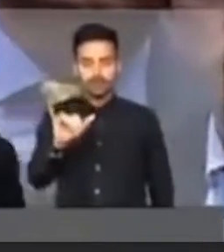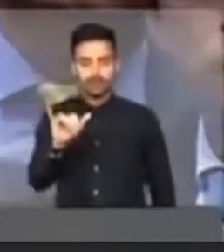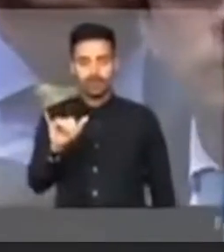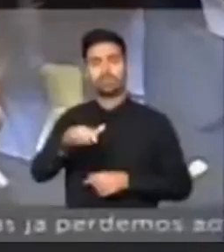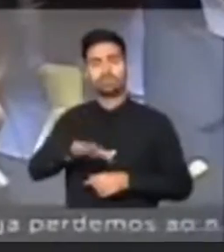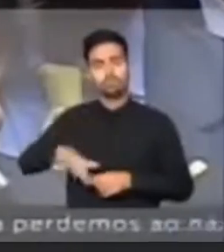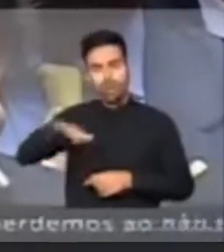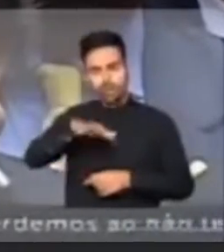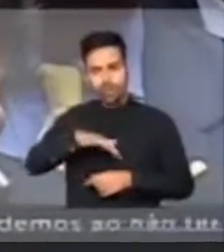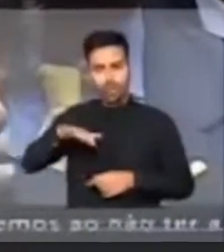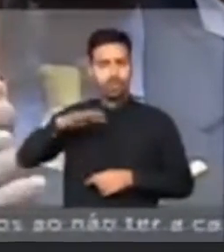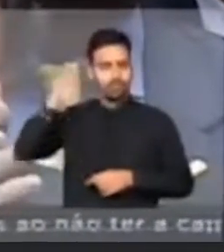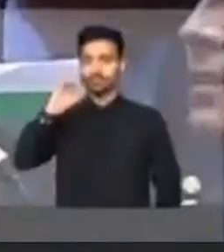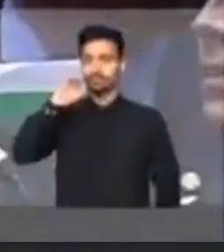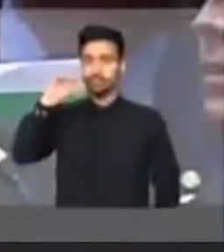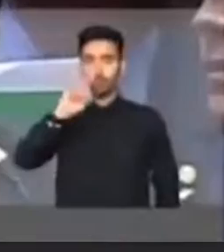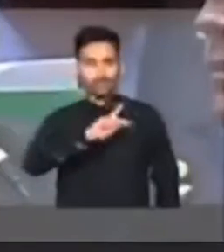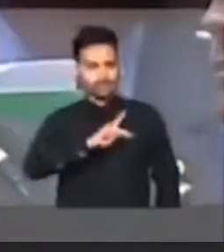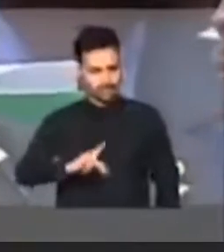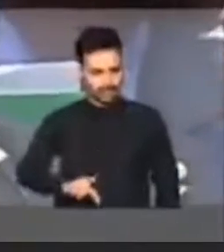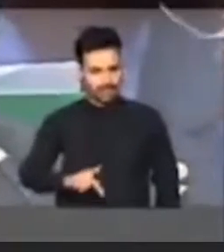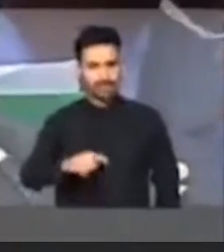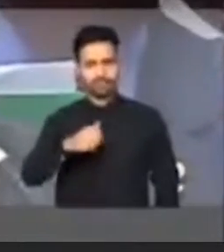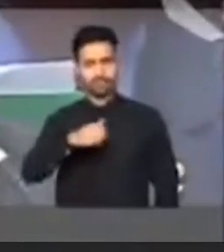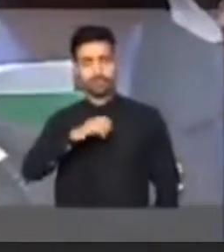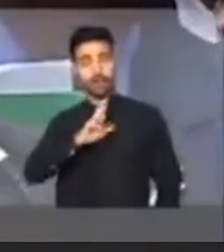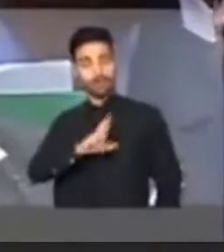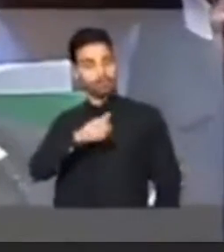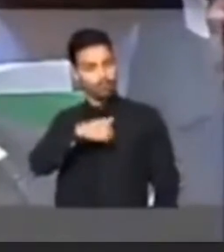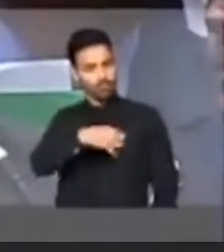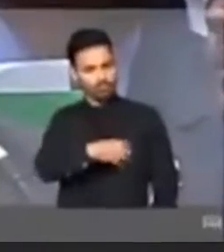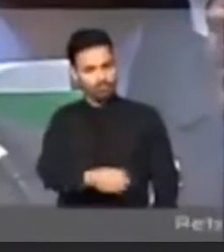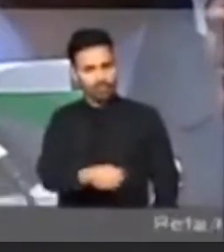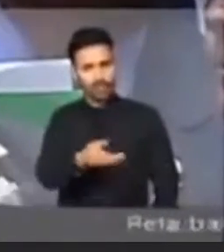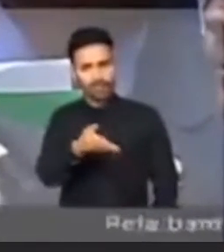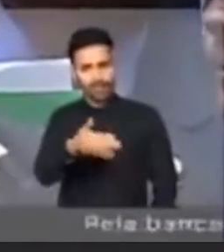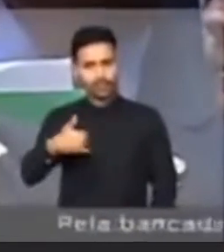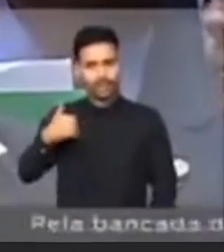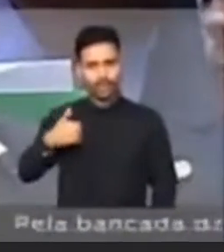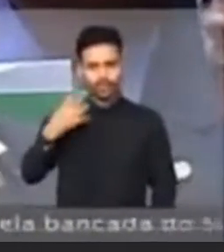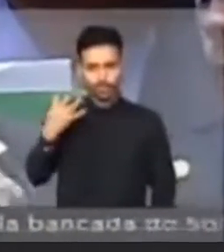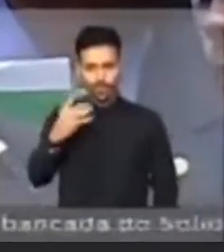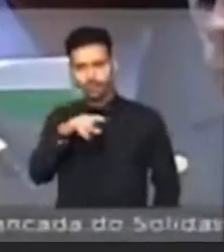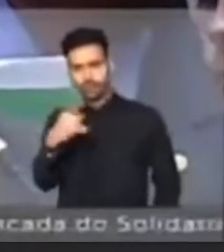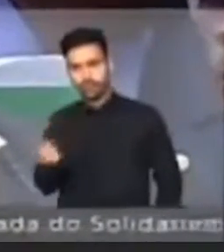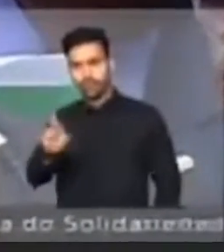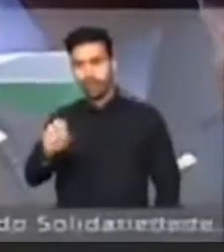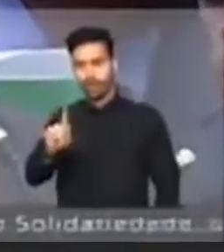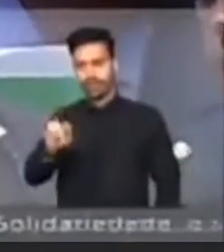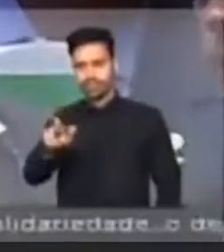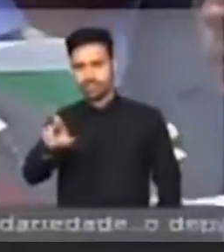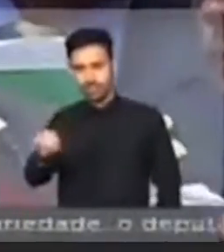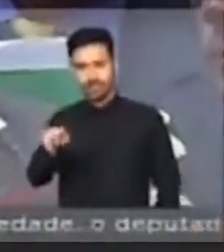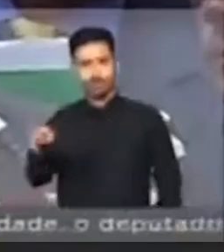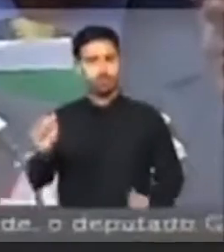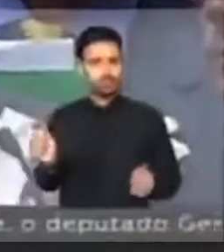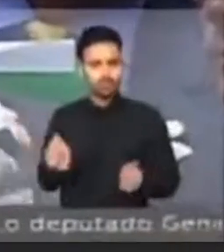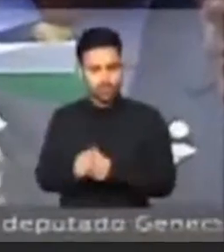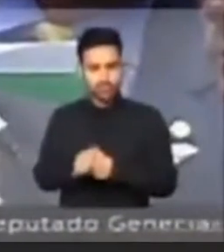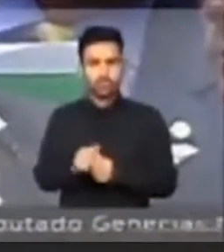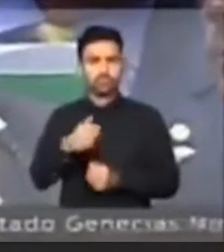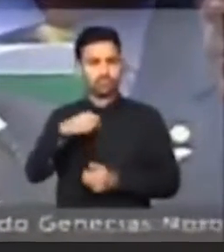possamos. Pelos meus filhos, em nome do meu filho Éder Mauro, filho de 4 anos e do Rogério, que junto com minha